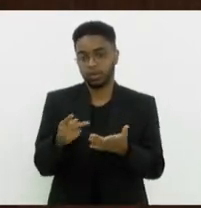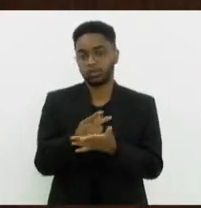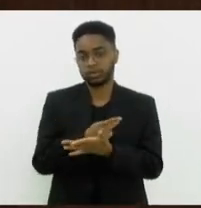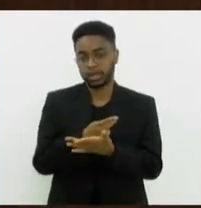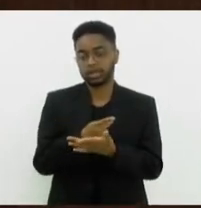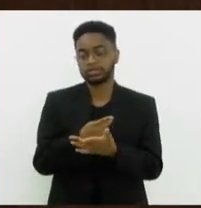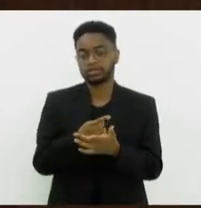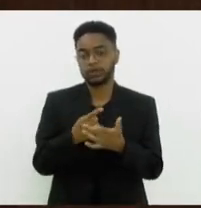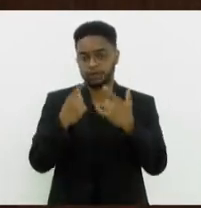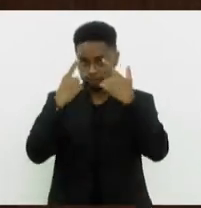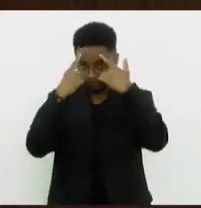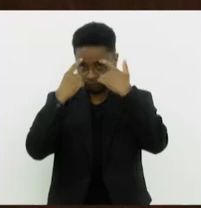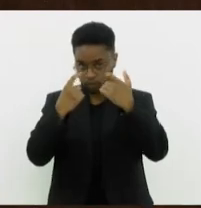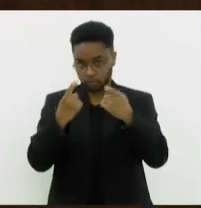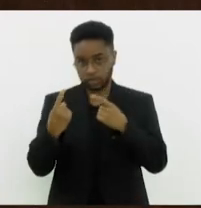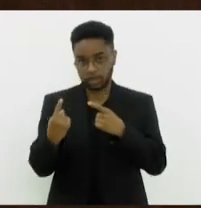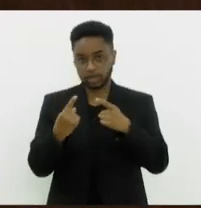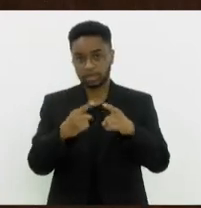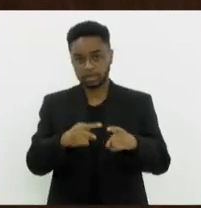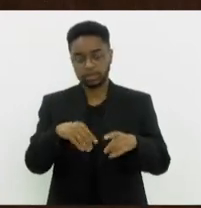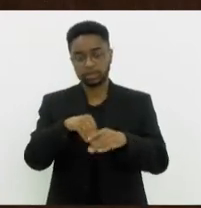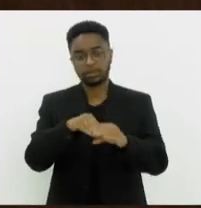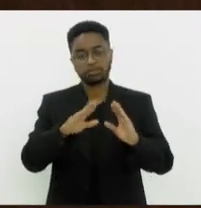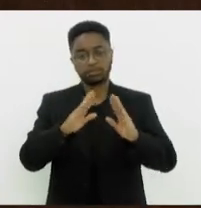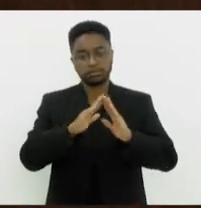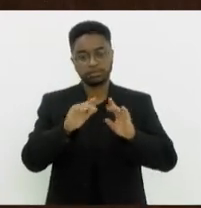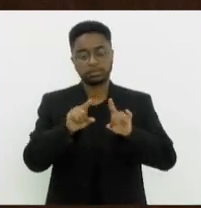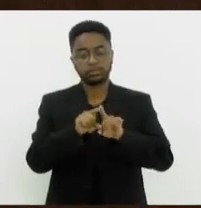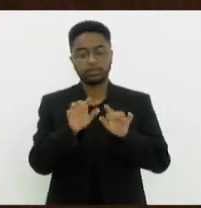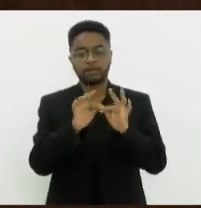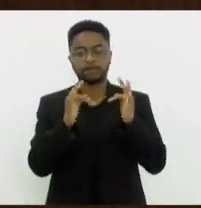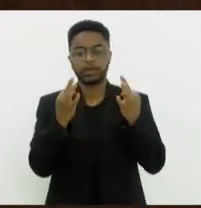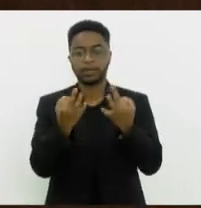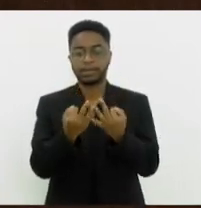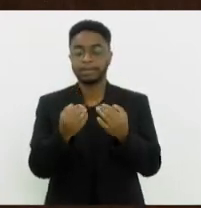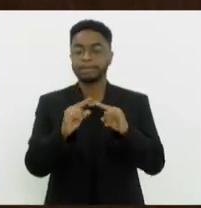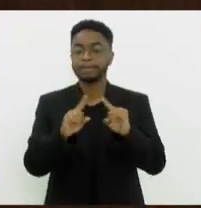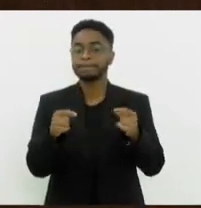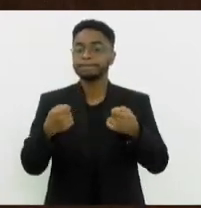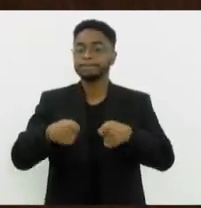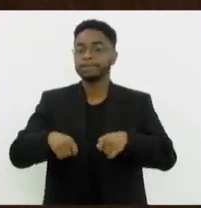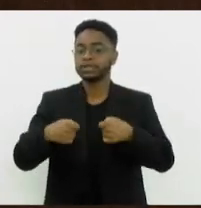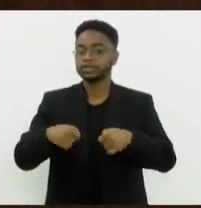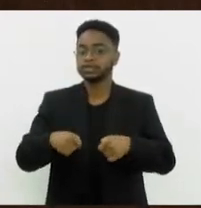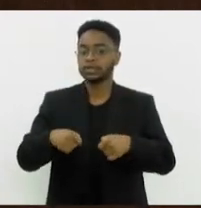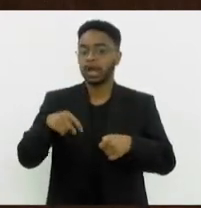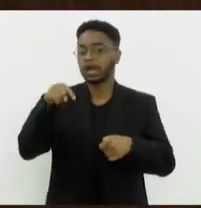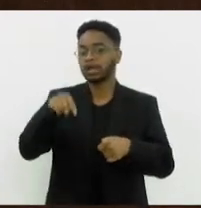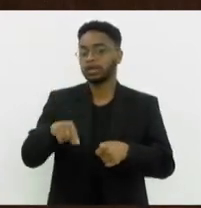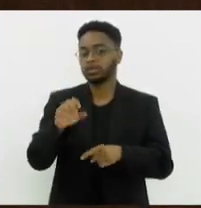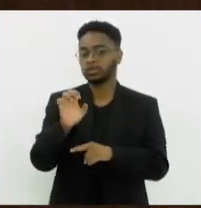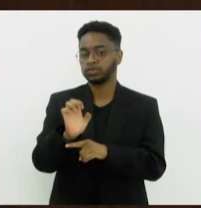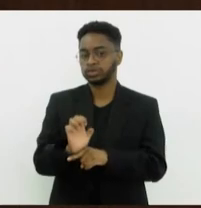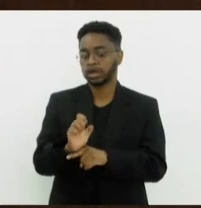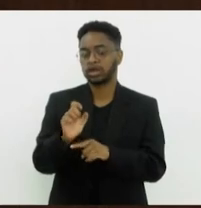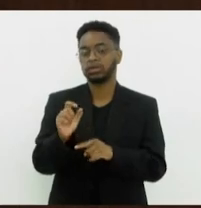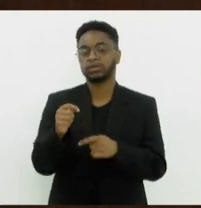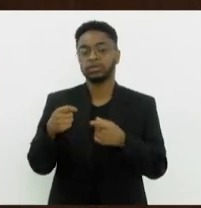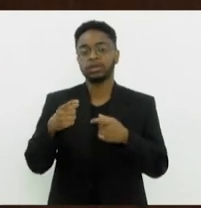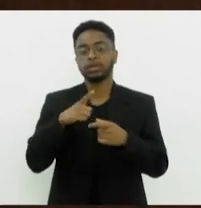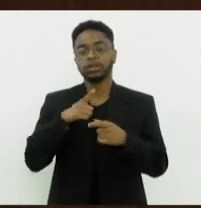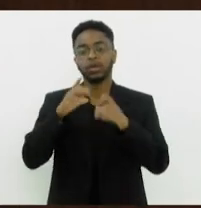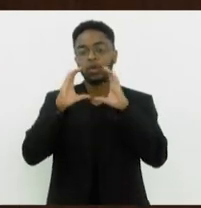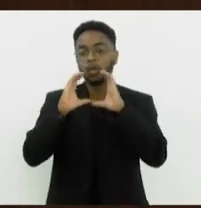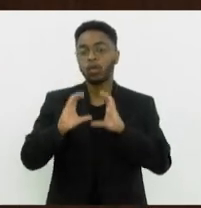de violência doméstica e familiar, e é preciso que se reproduza no Estado o comportamento